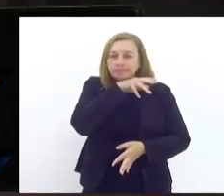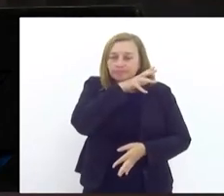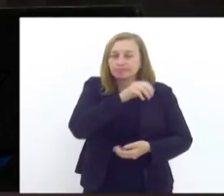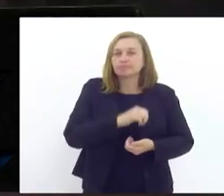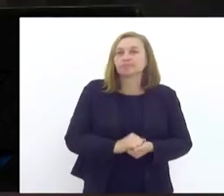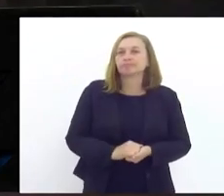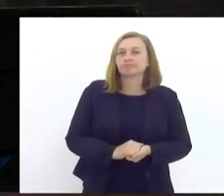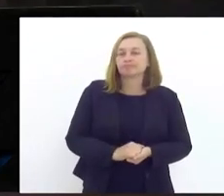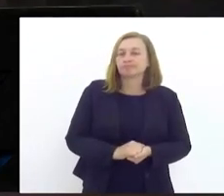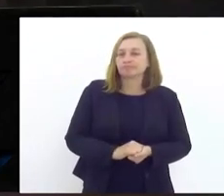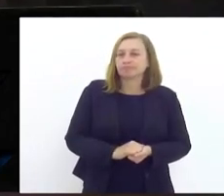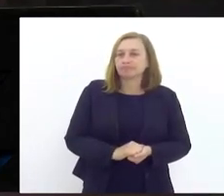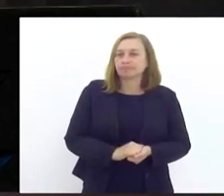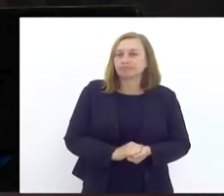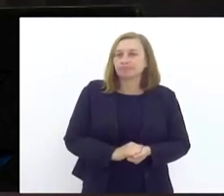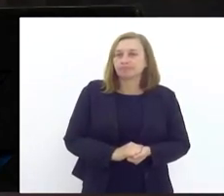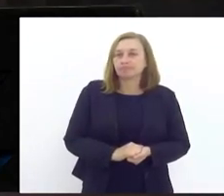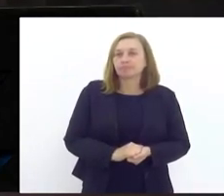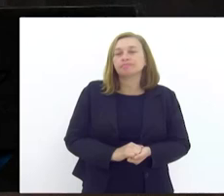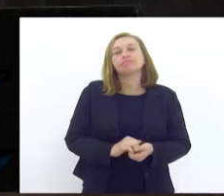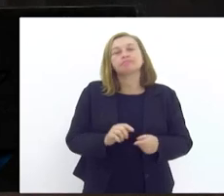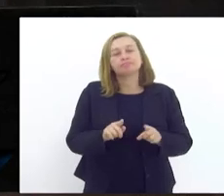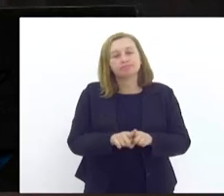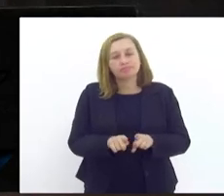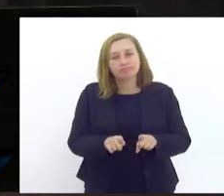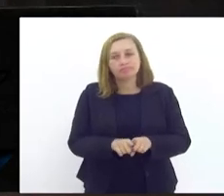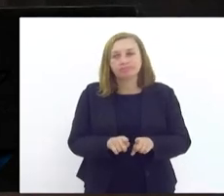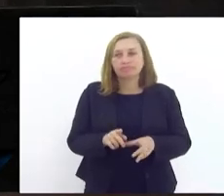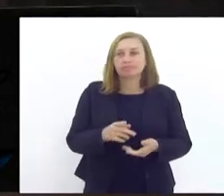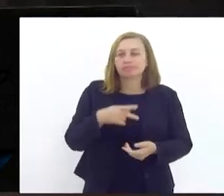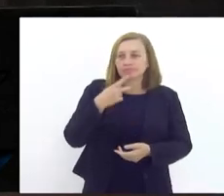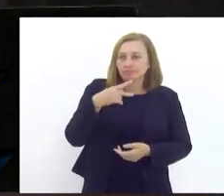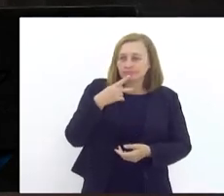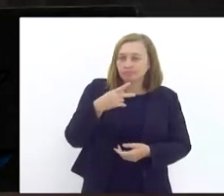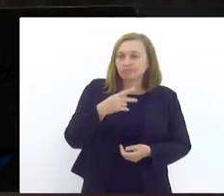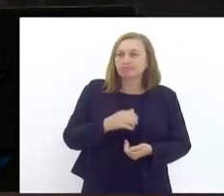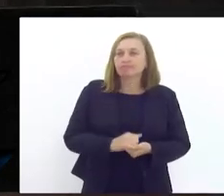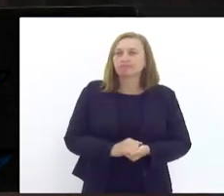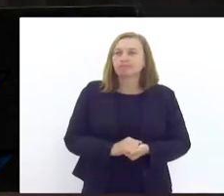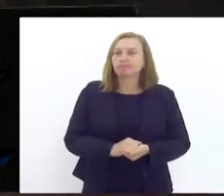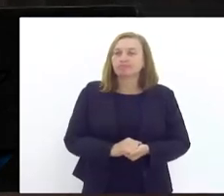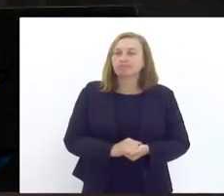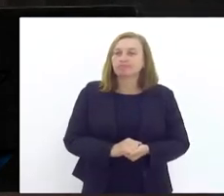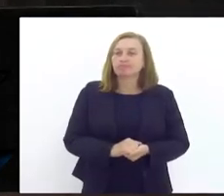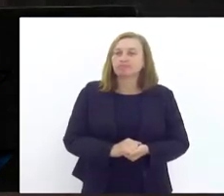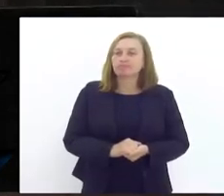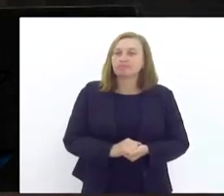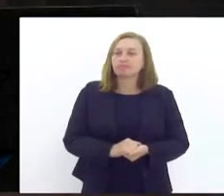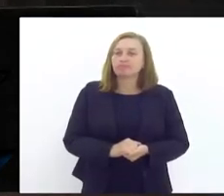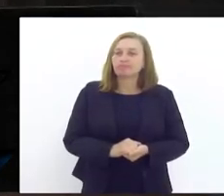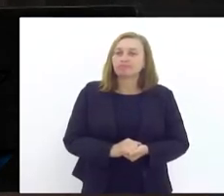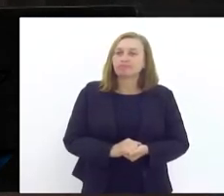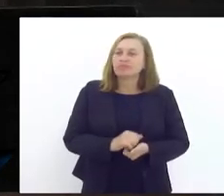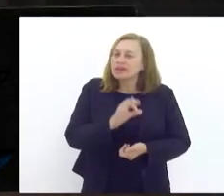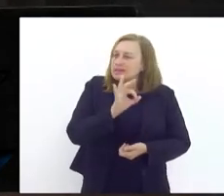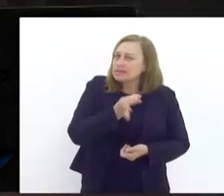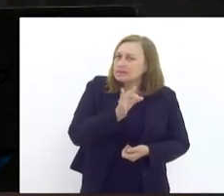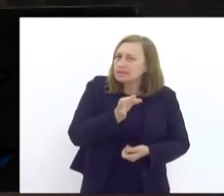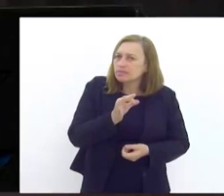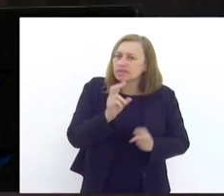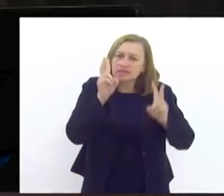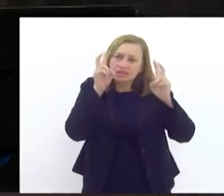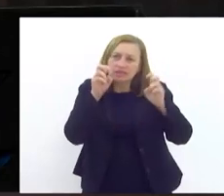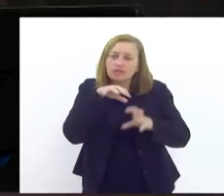pelos animais e aí faço uma ilação uma conjugação justamente nesse tema